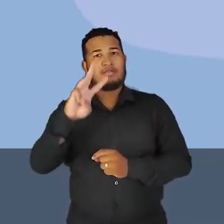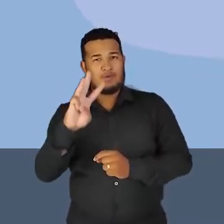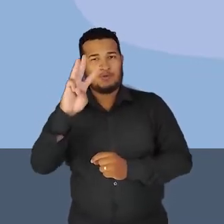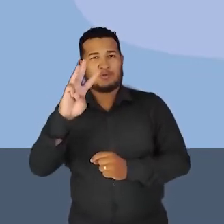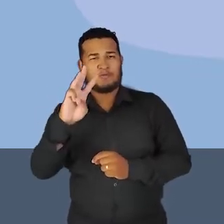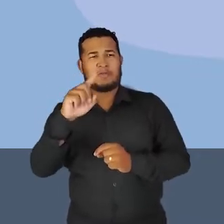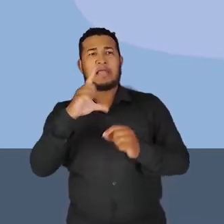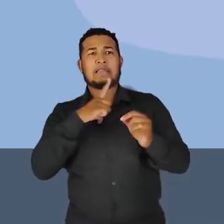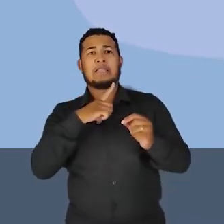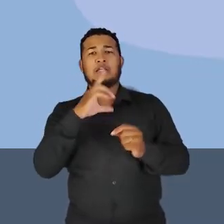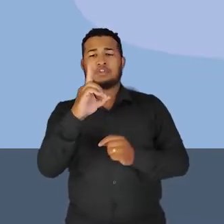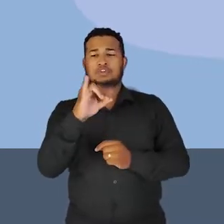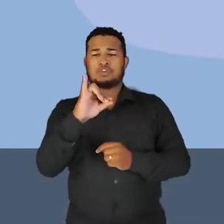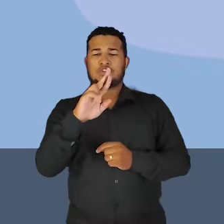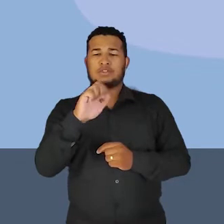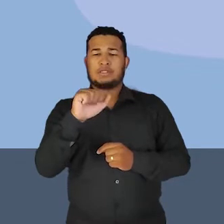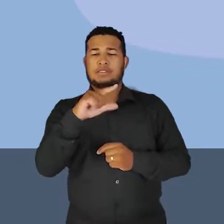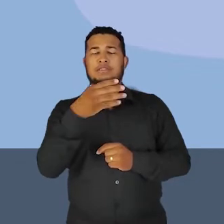É a direção horizontal.